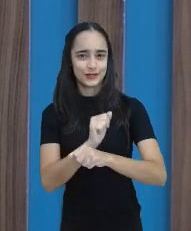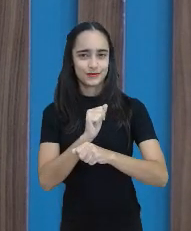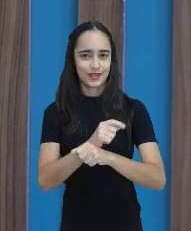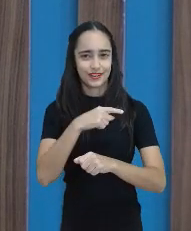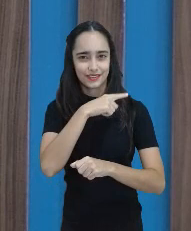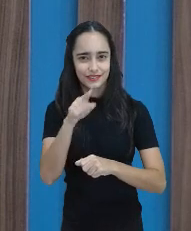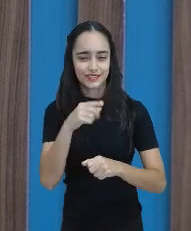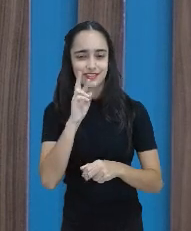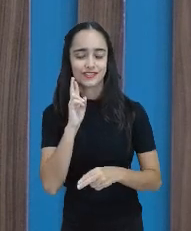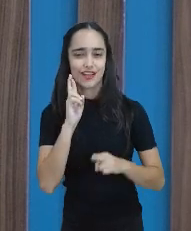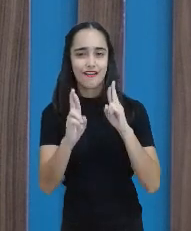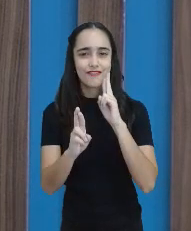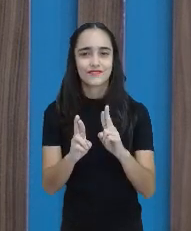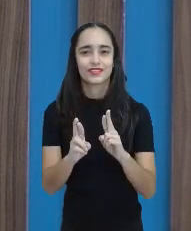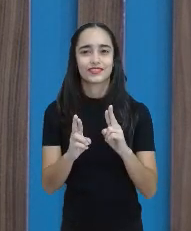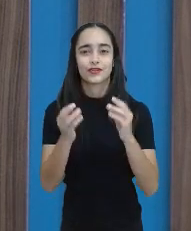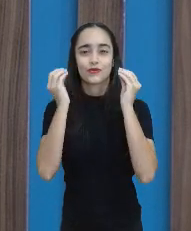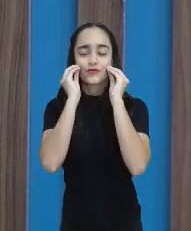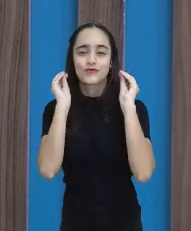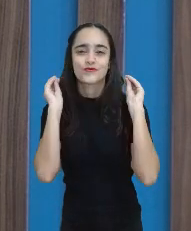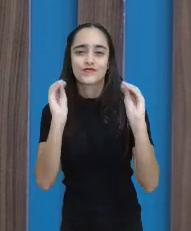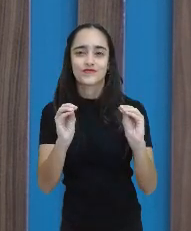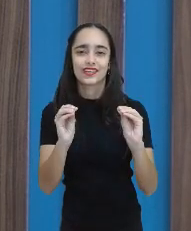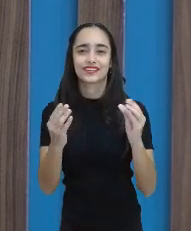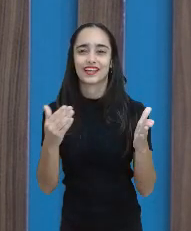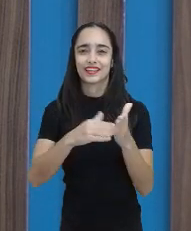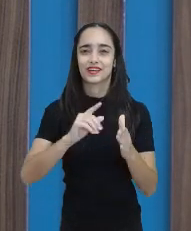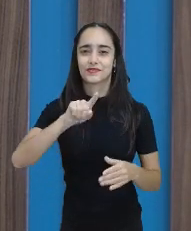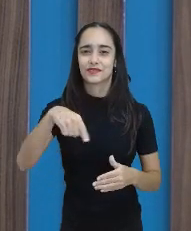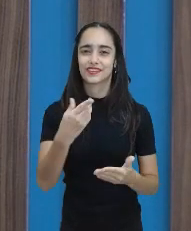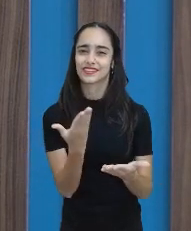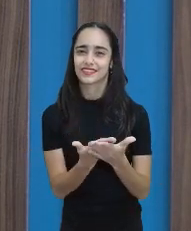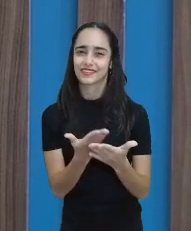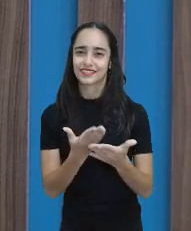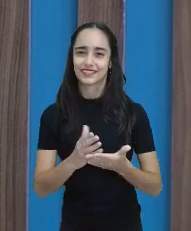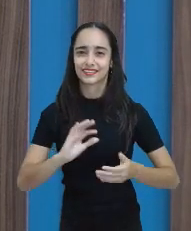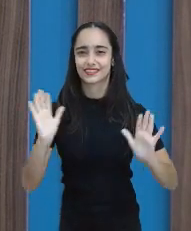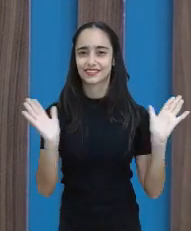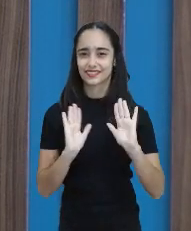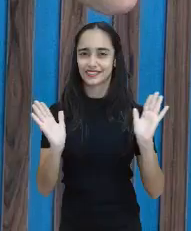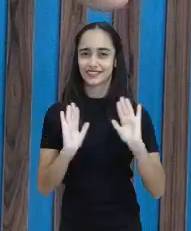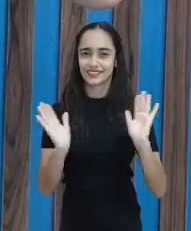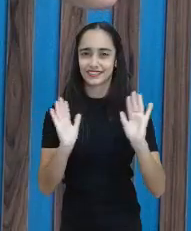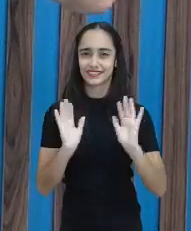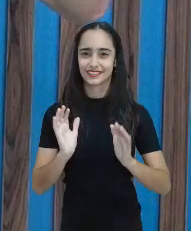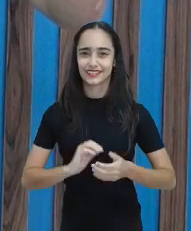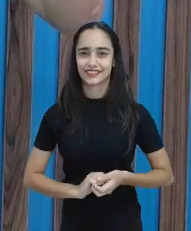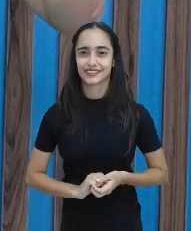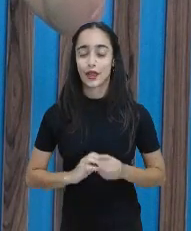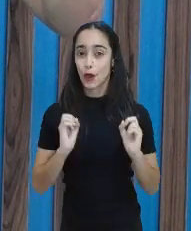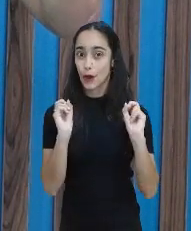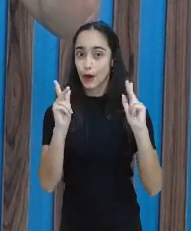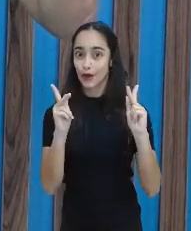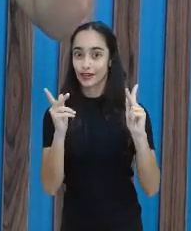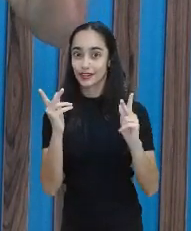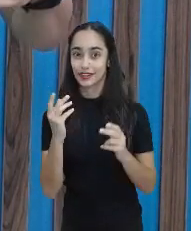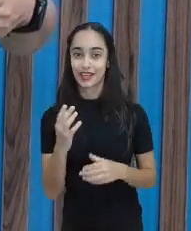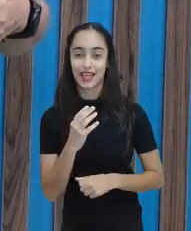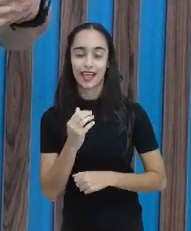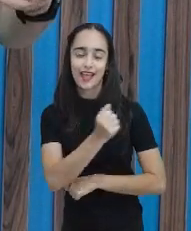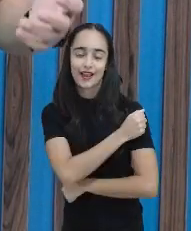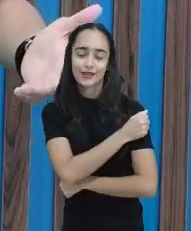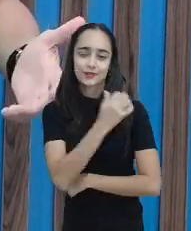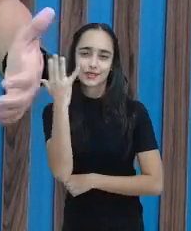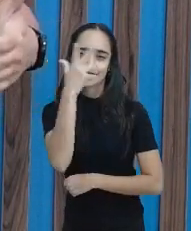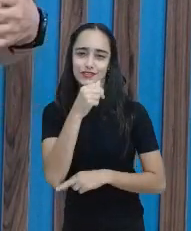vocês. Aula massa, beijo grande e até o próximo momento de estudo. Tchau, tchau. Beleza, meu povo bonito? Espero que vocês